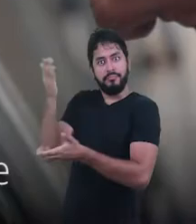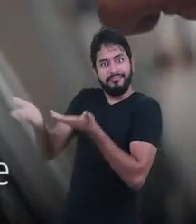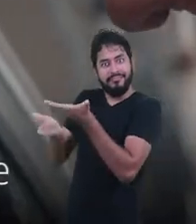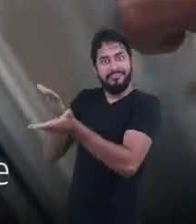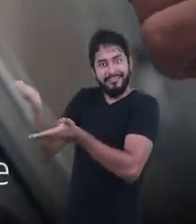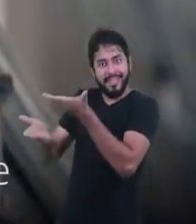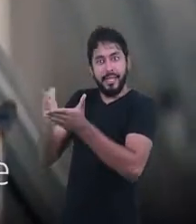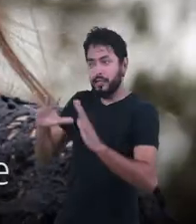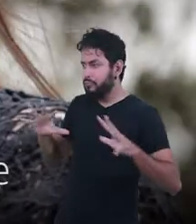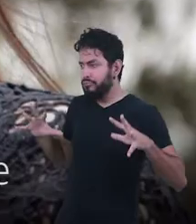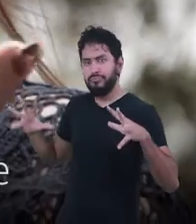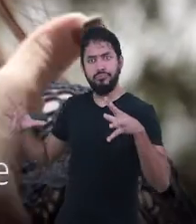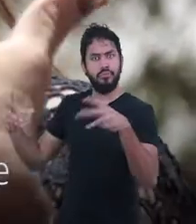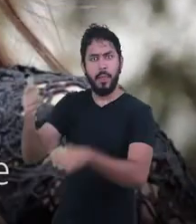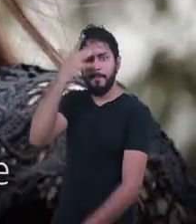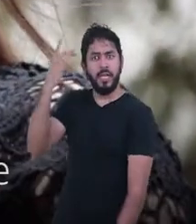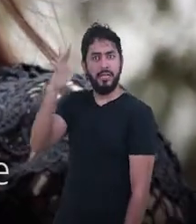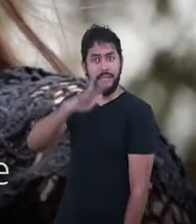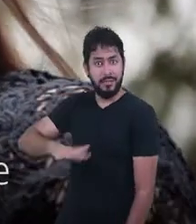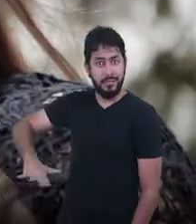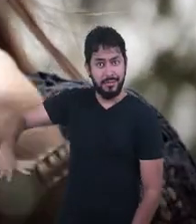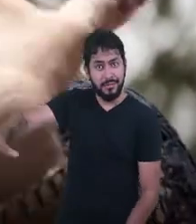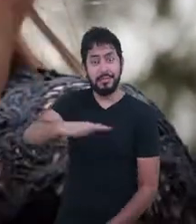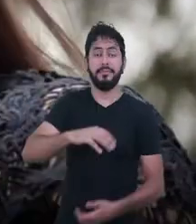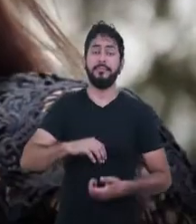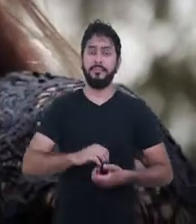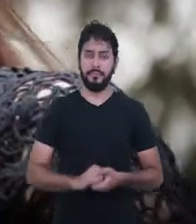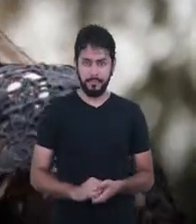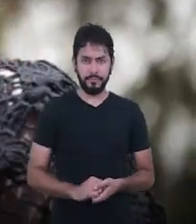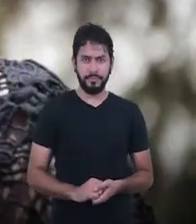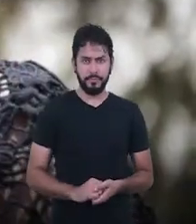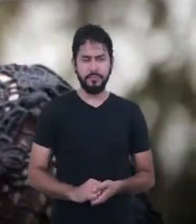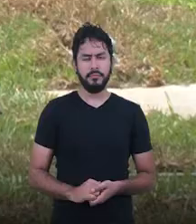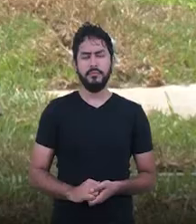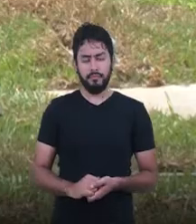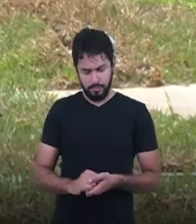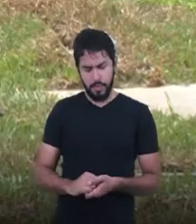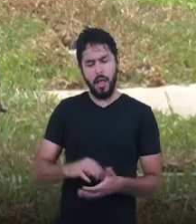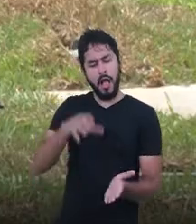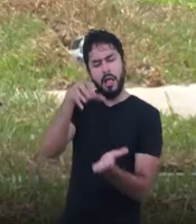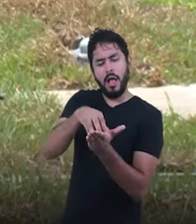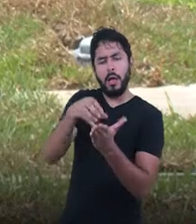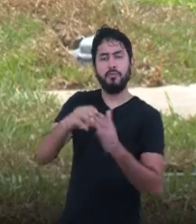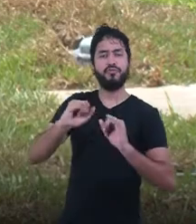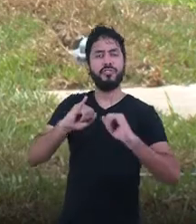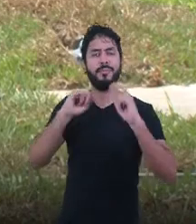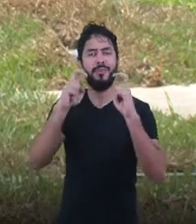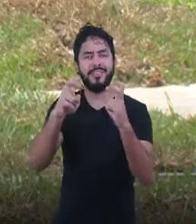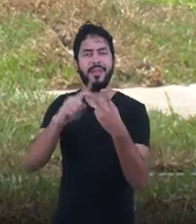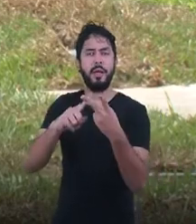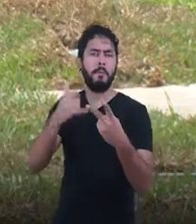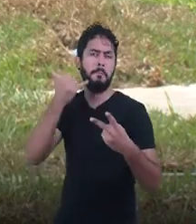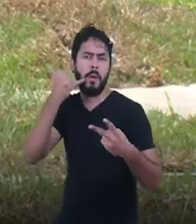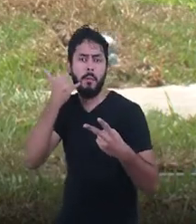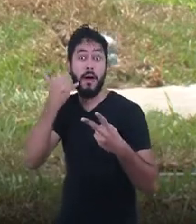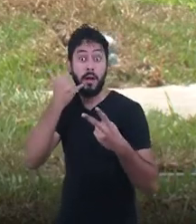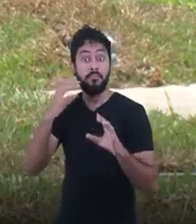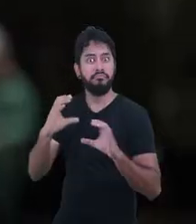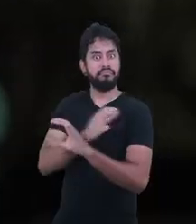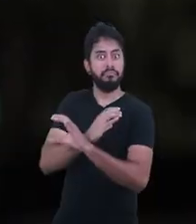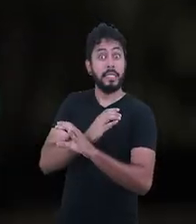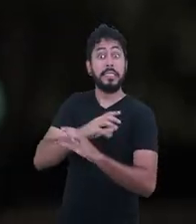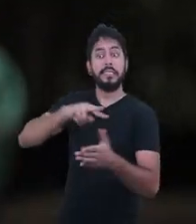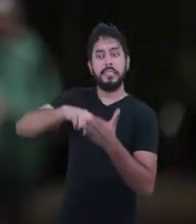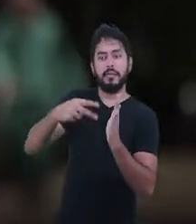vai atender a comunidade toda do entorno do campus. O que é que significa um campus desse em Jaboatão ou em